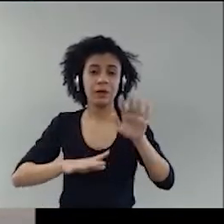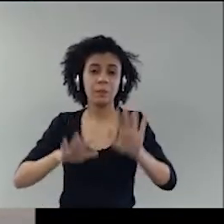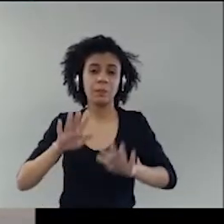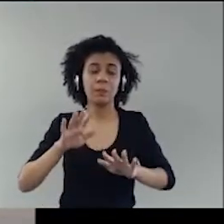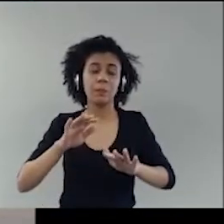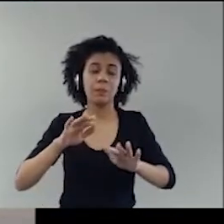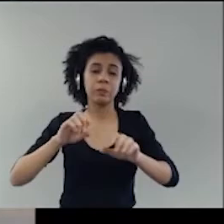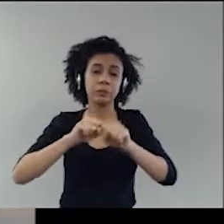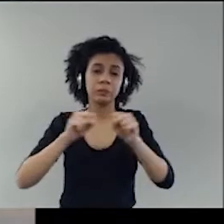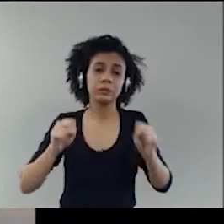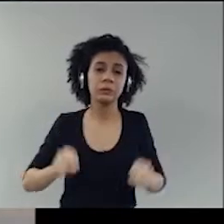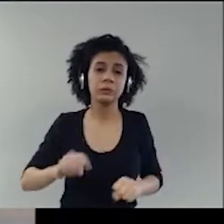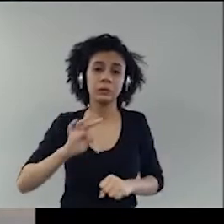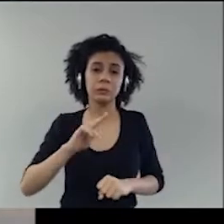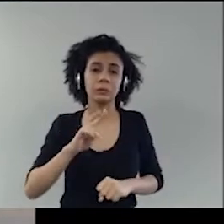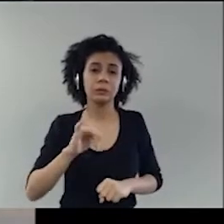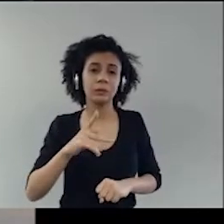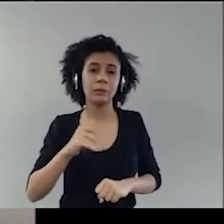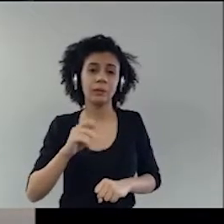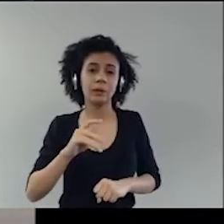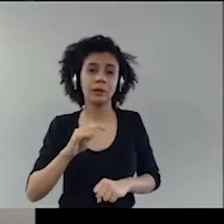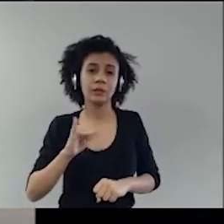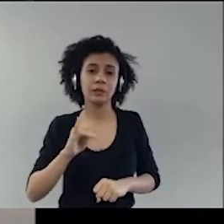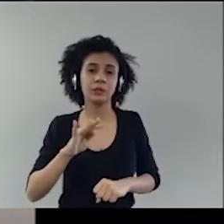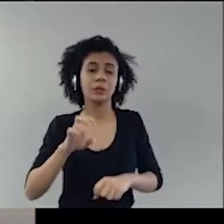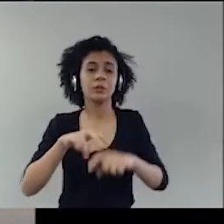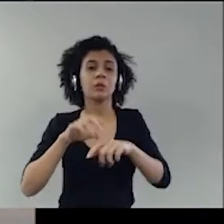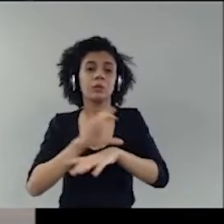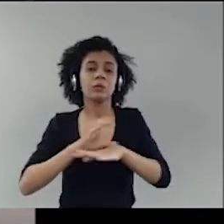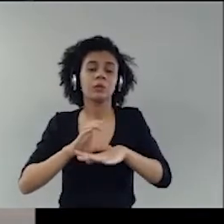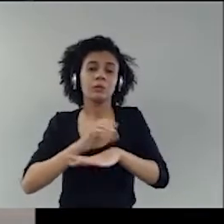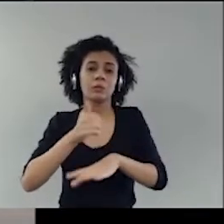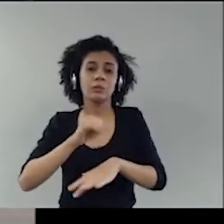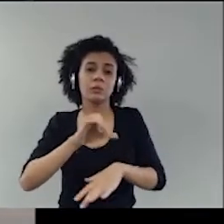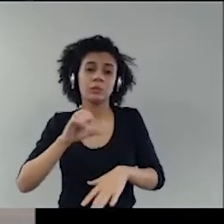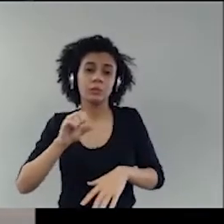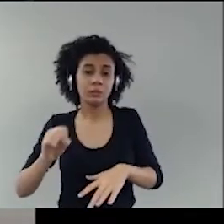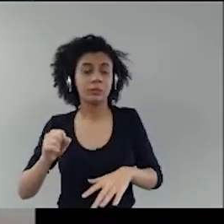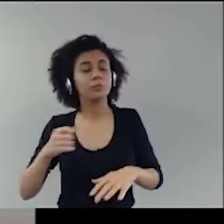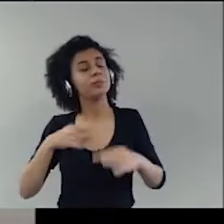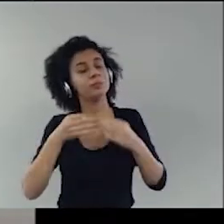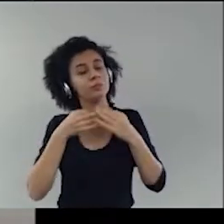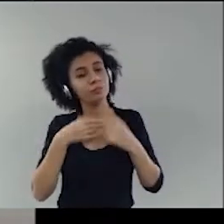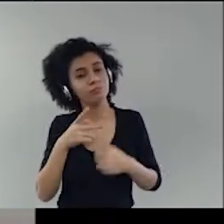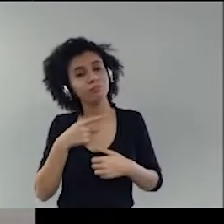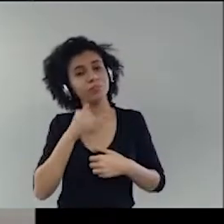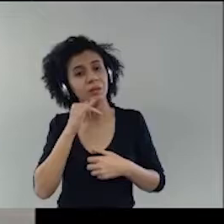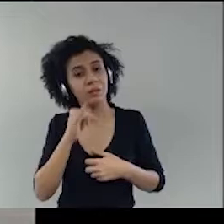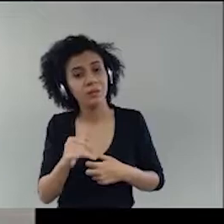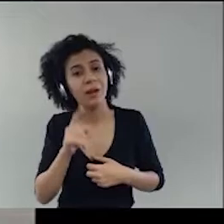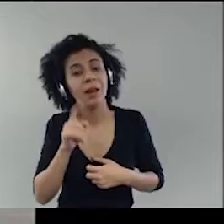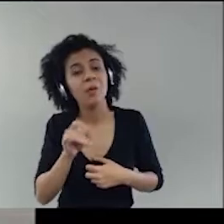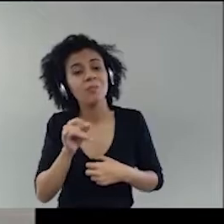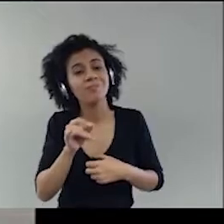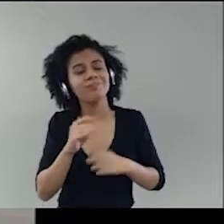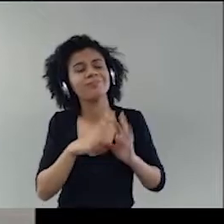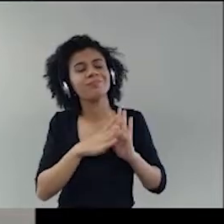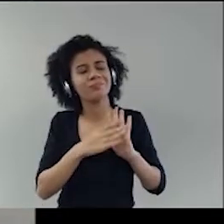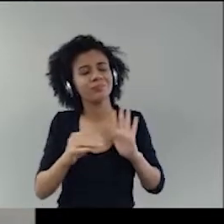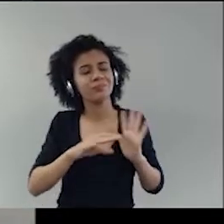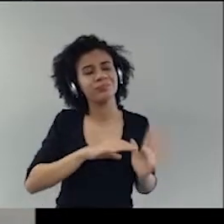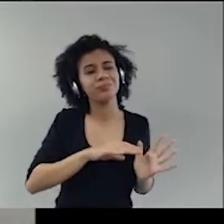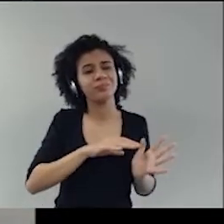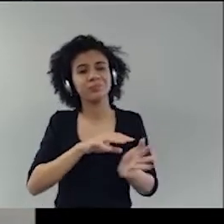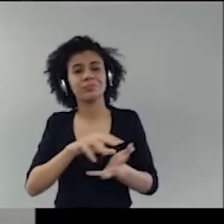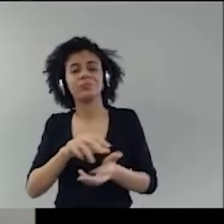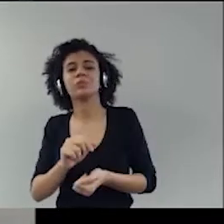pela Constituição Federal de 1988, e que sempre digo, professor Jacobi, é um exemplo para o mundo,